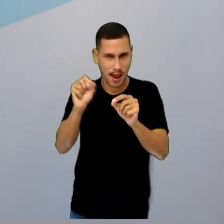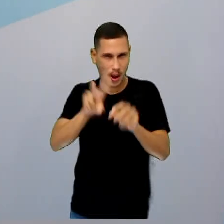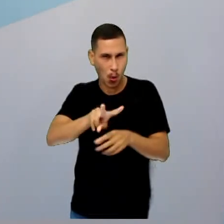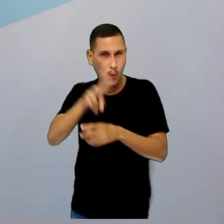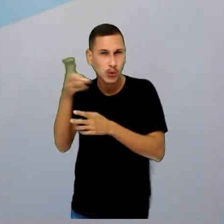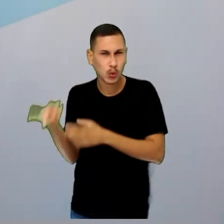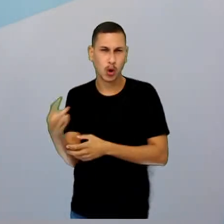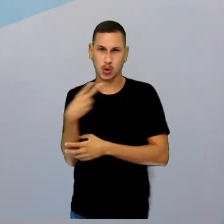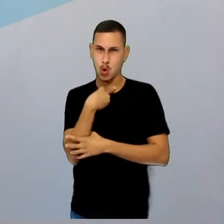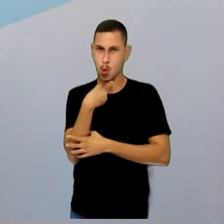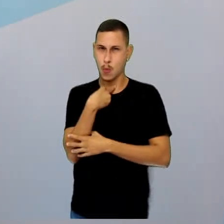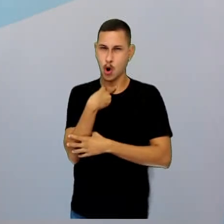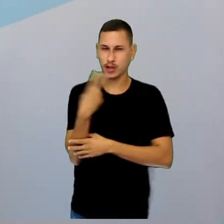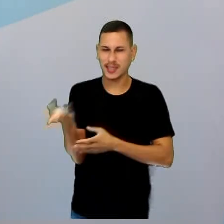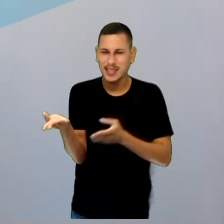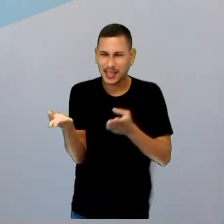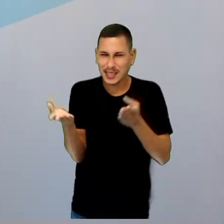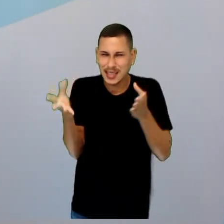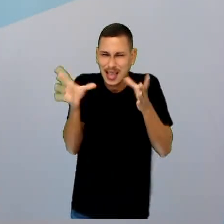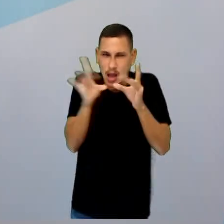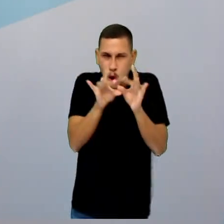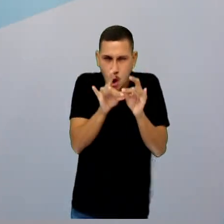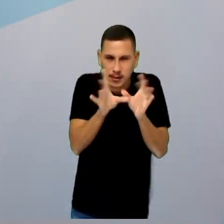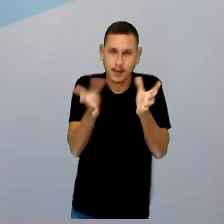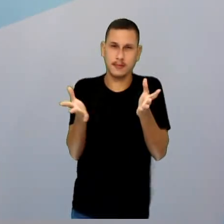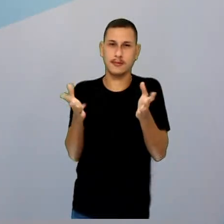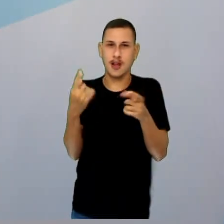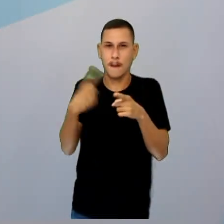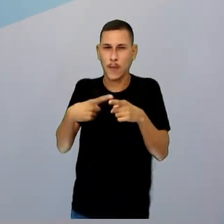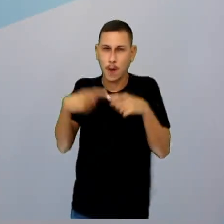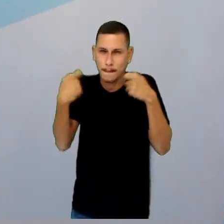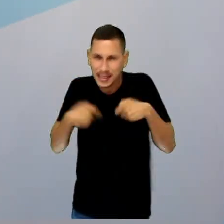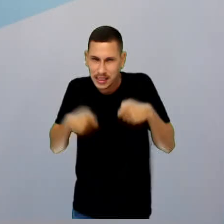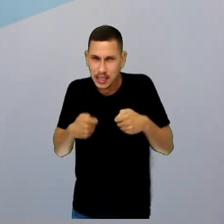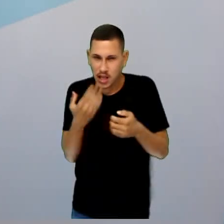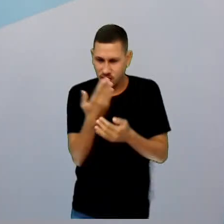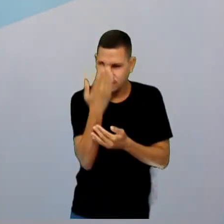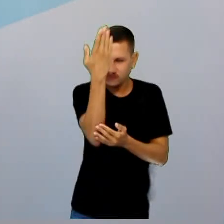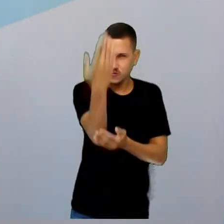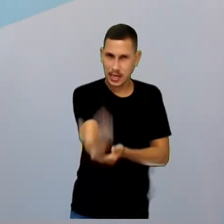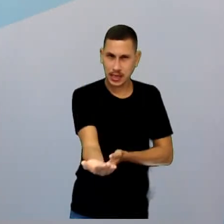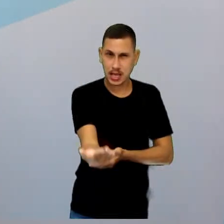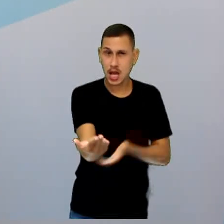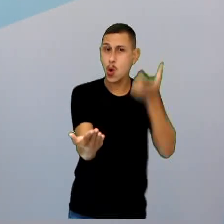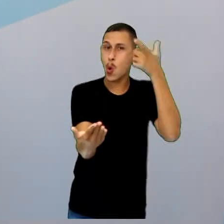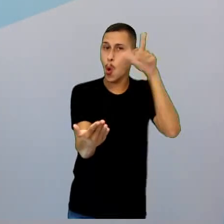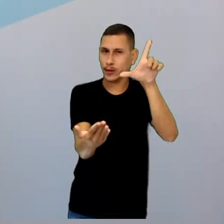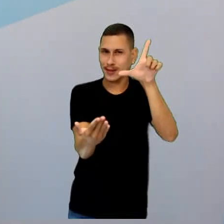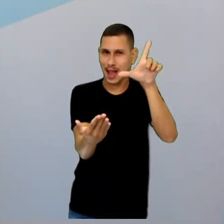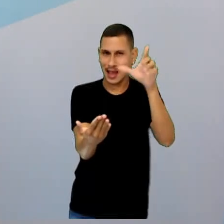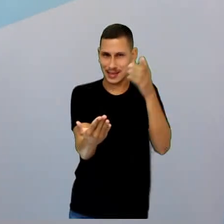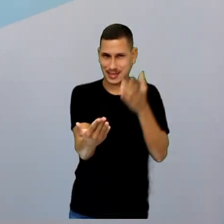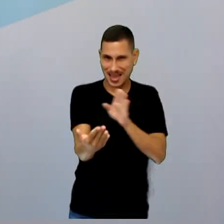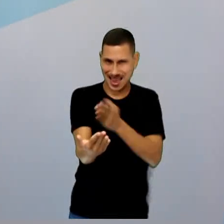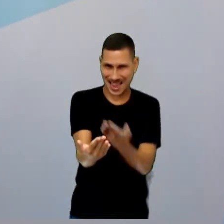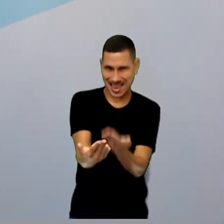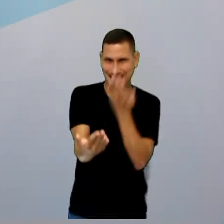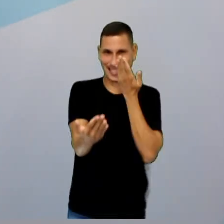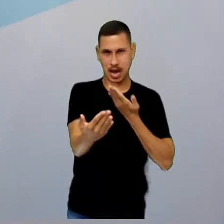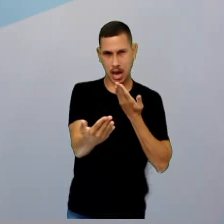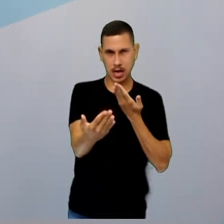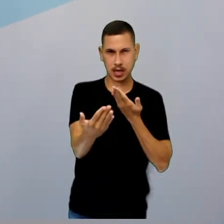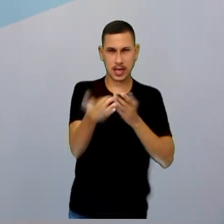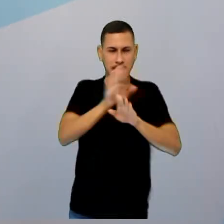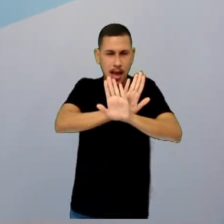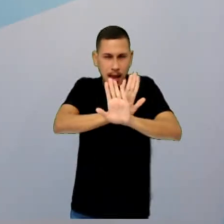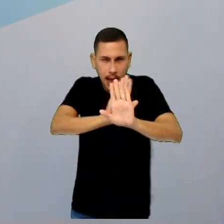não podem estar coladinhas uma com a outra, não é? Tem que estar uma na frente e uma atrás. Então, quando a gente abre essa forma, ela também